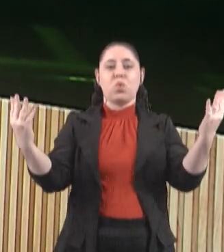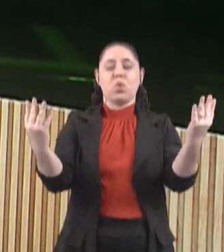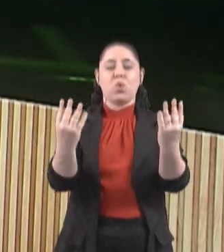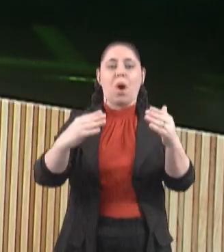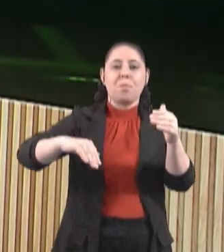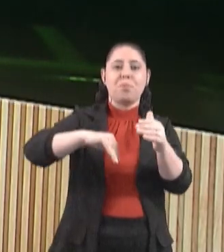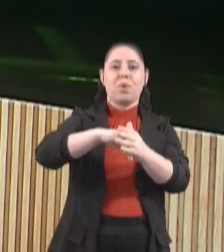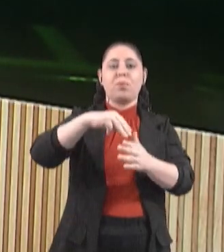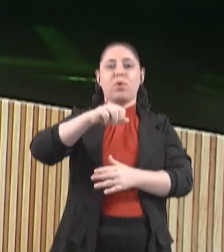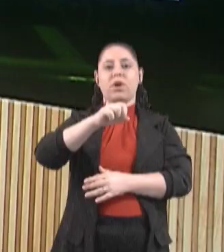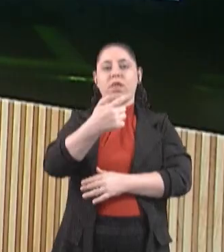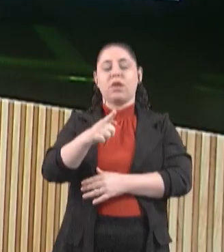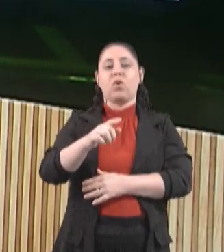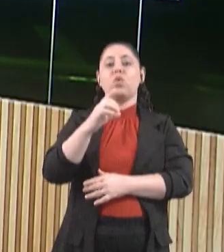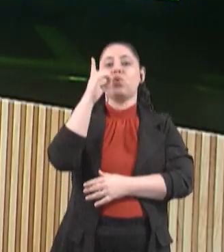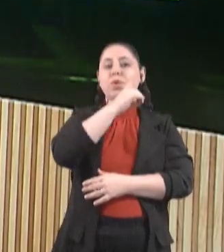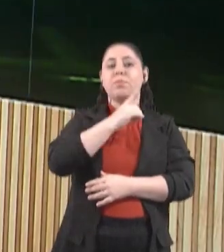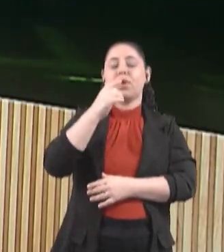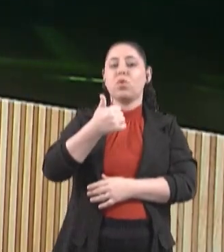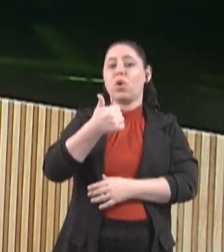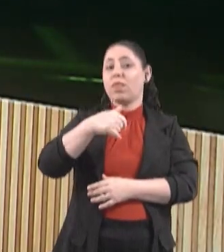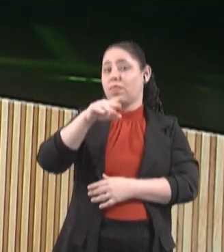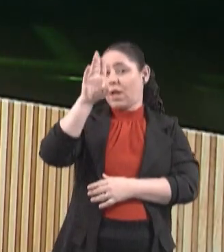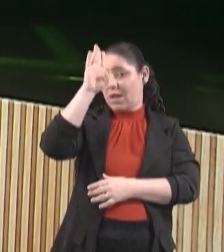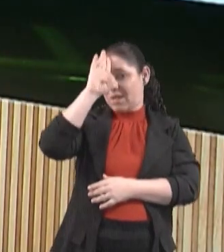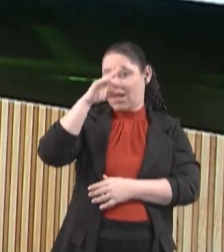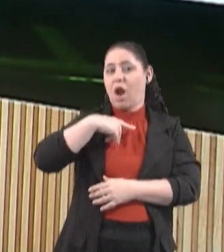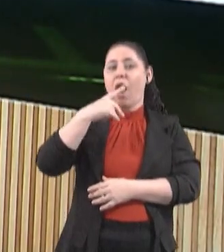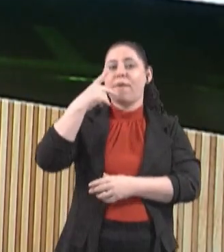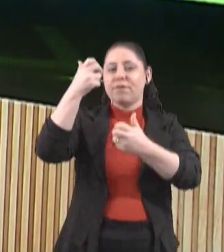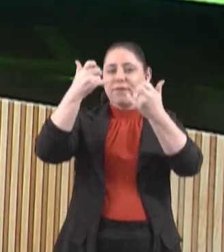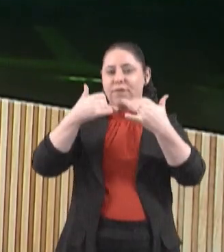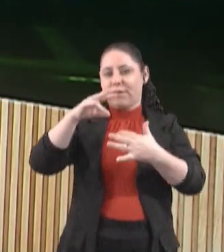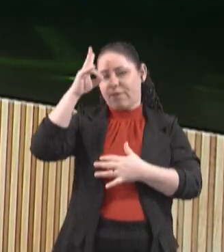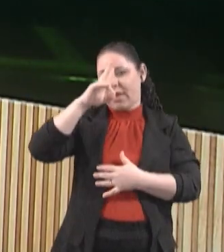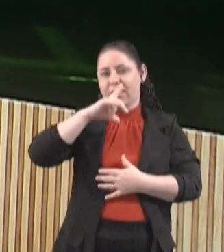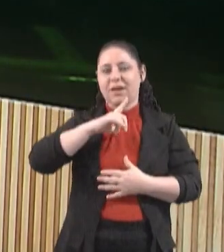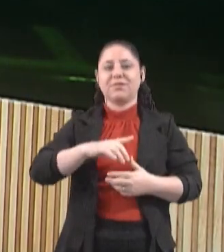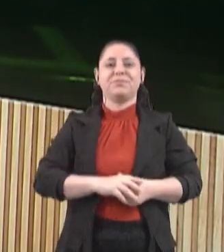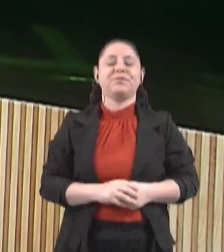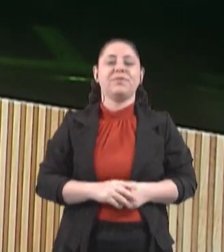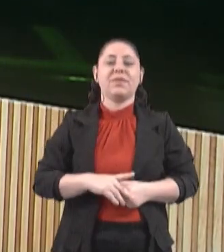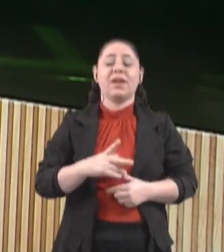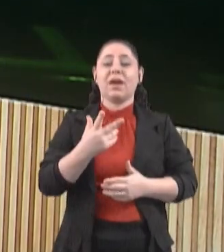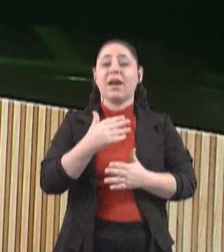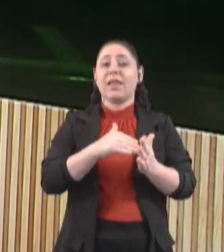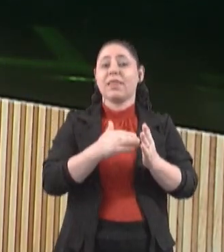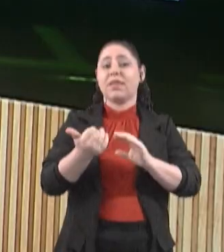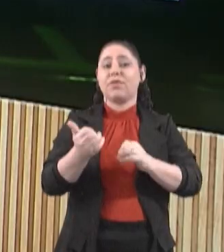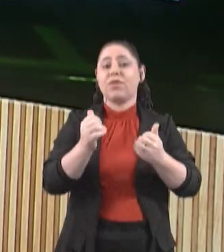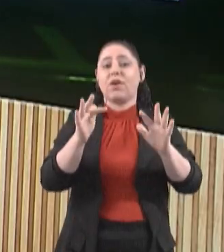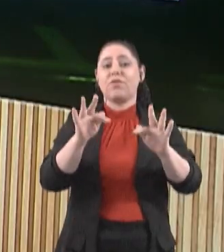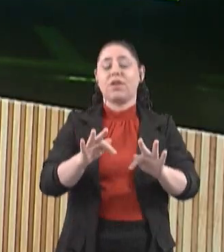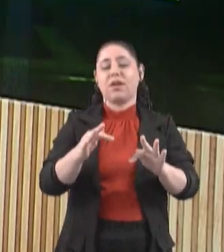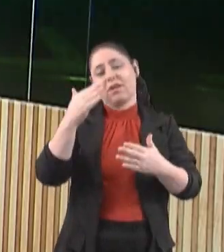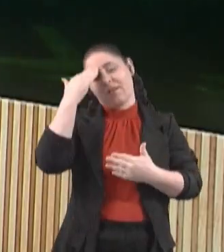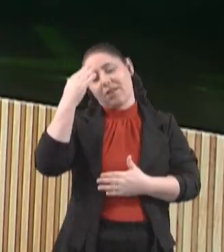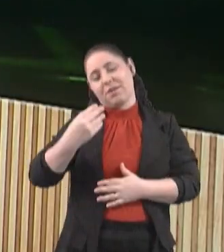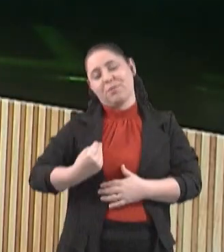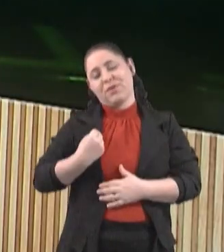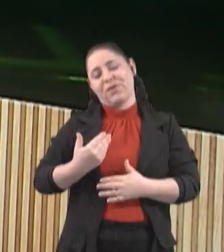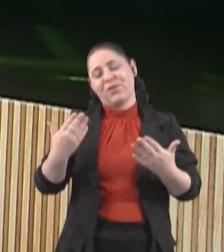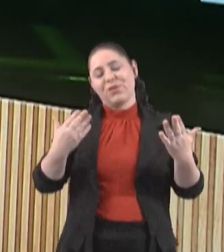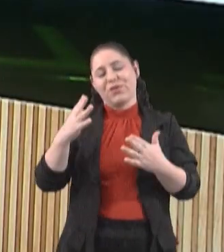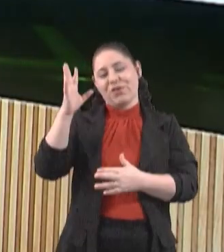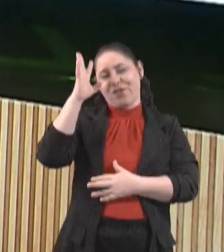Então, domingo, 10 da noite, para você ouvir mais relatos sobre essa história. Redação final fica por aqui. Agradeço pela sua